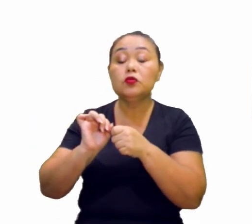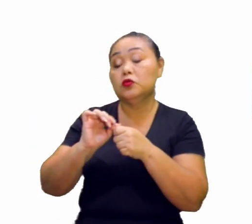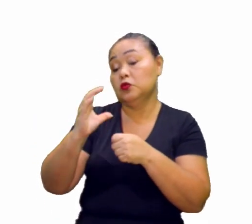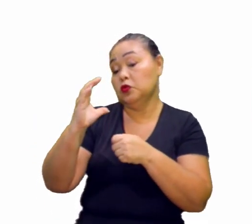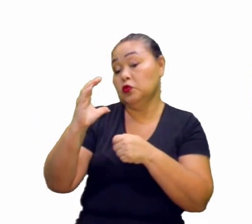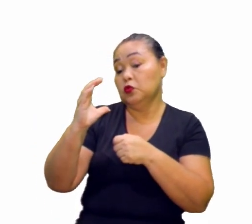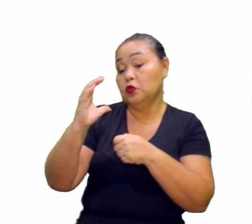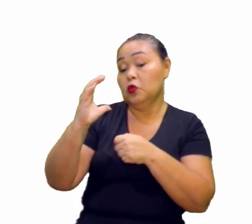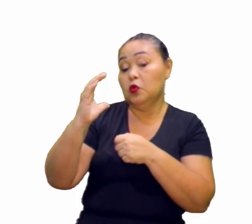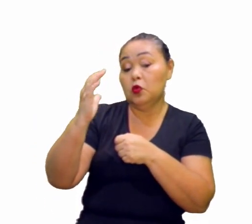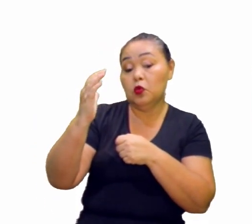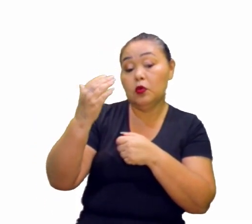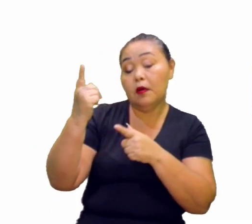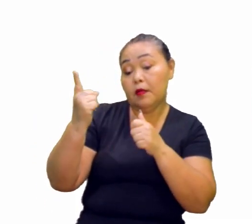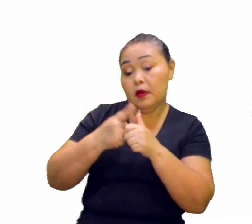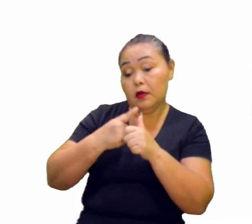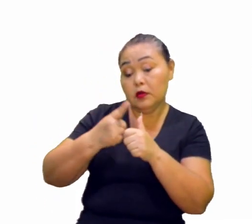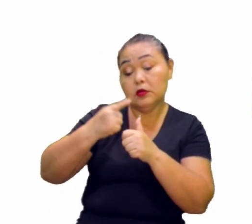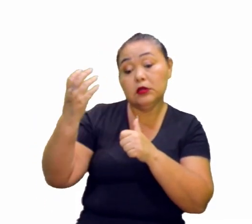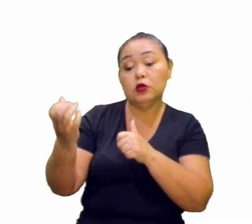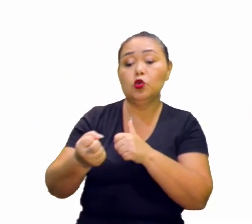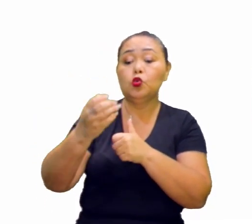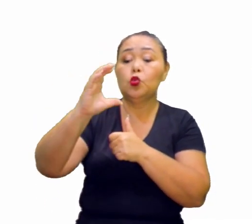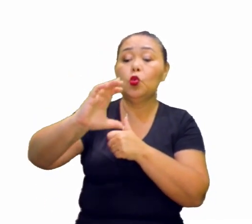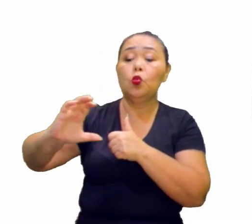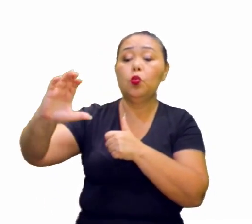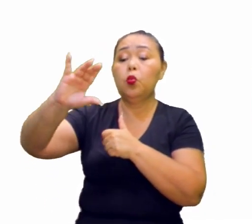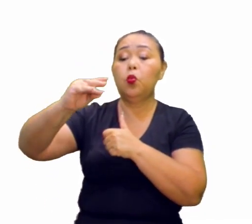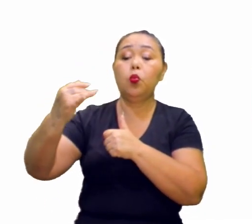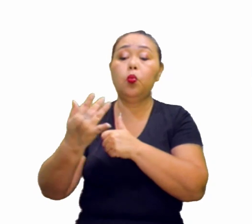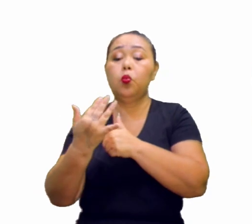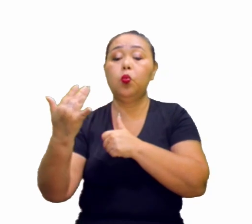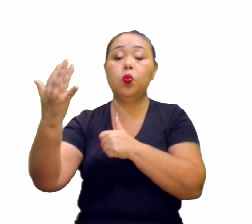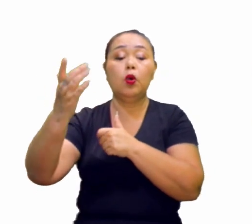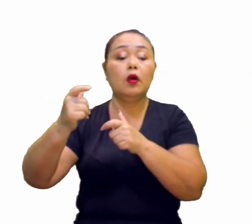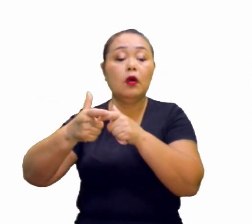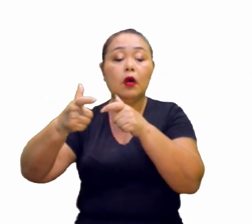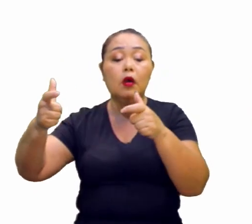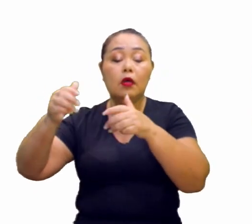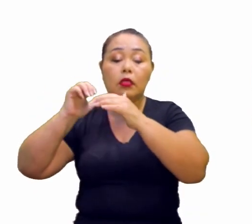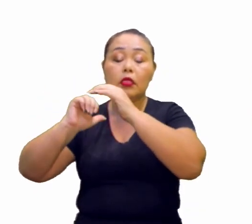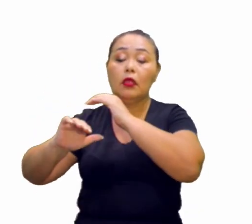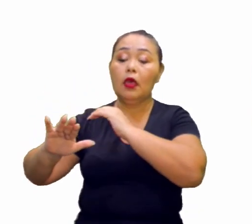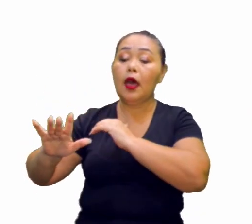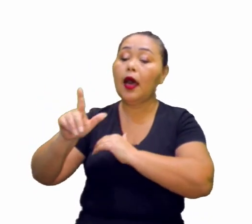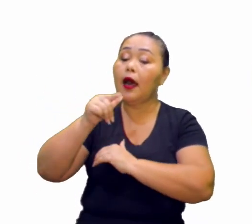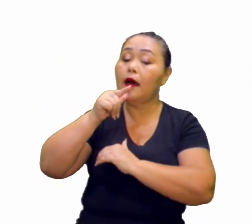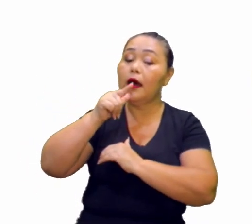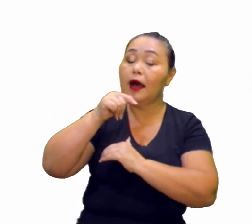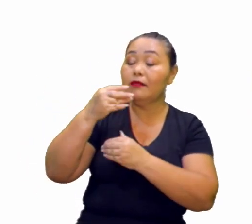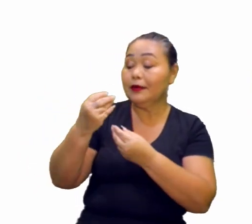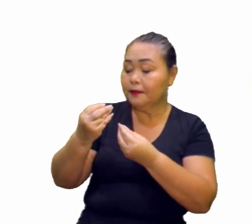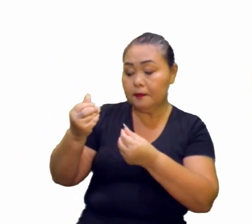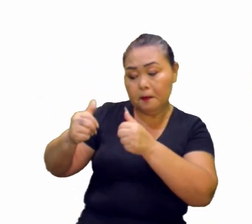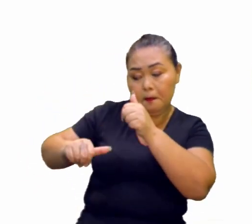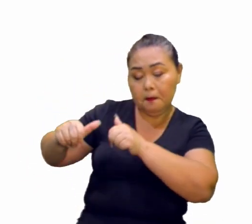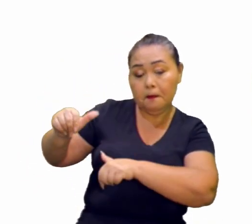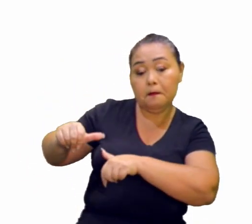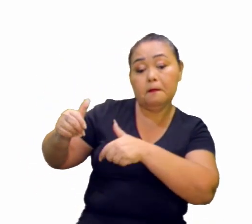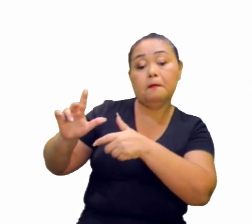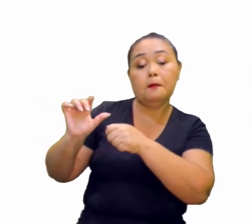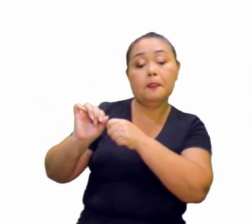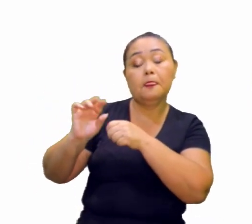estar oferecendo? Primeiramente, sequestros de carbono, aumento de estoque e qualidade da água, por